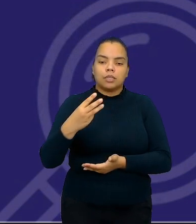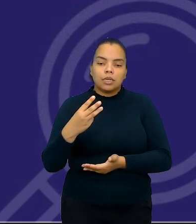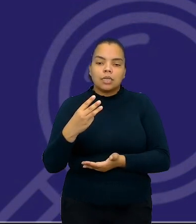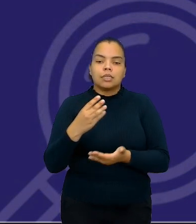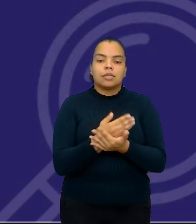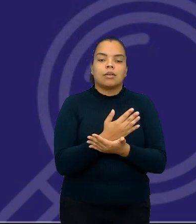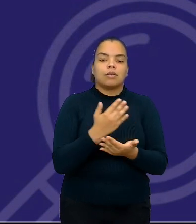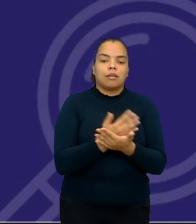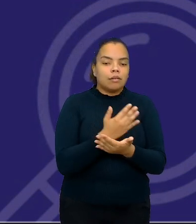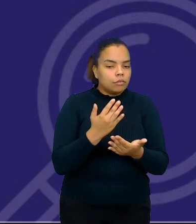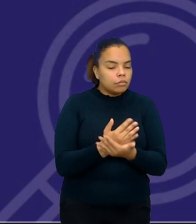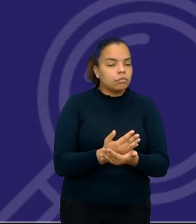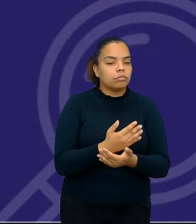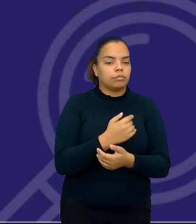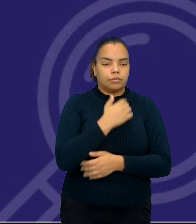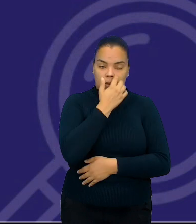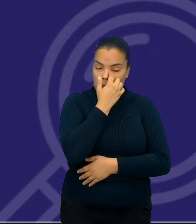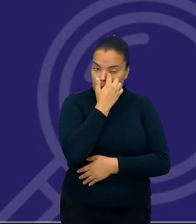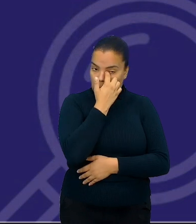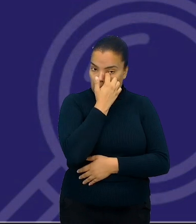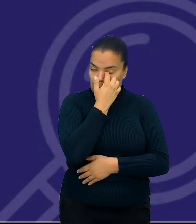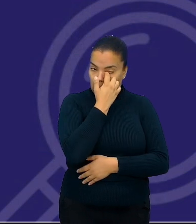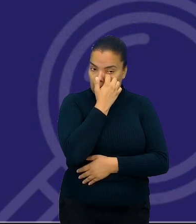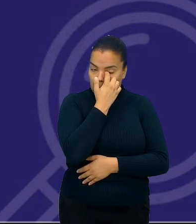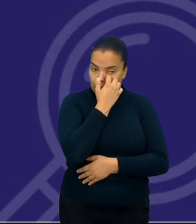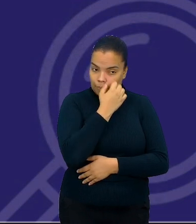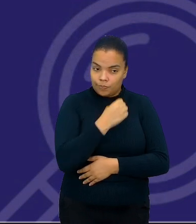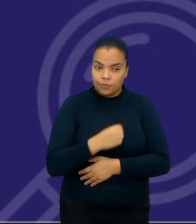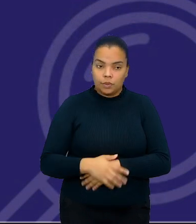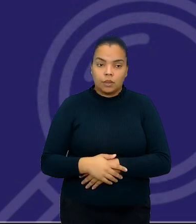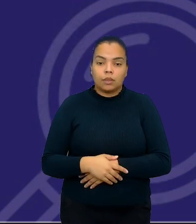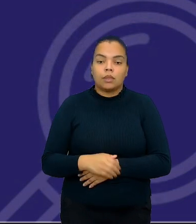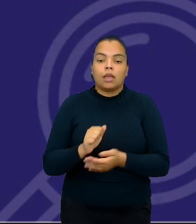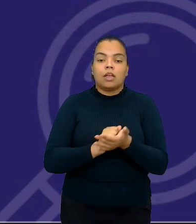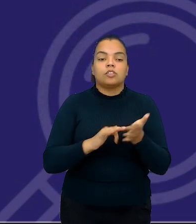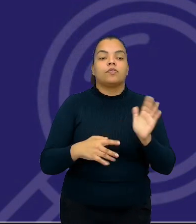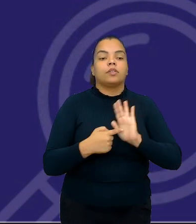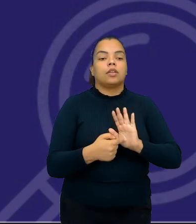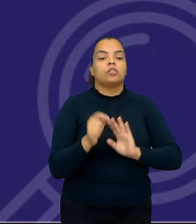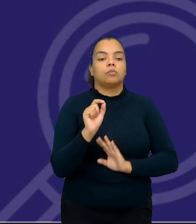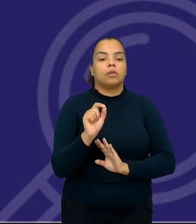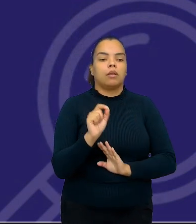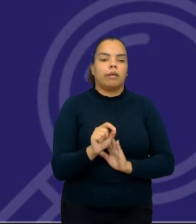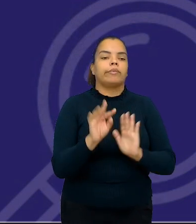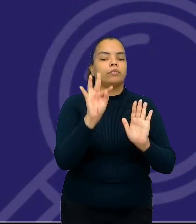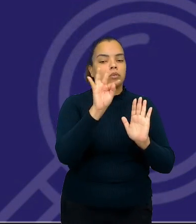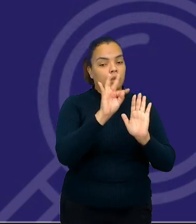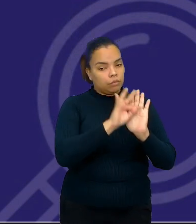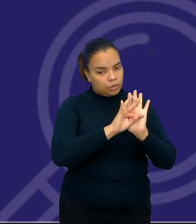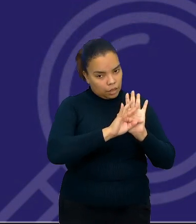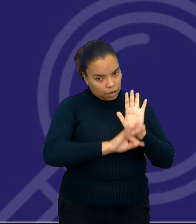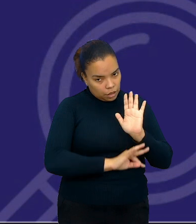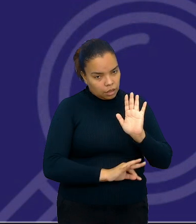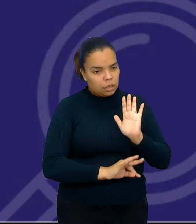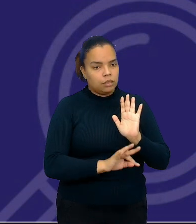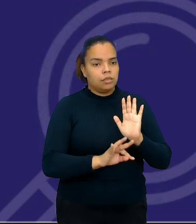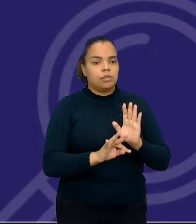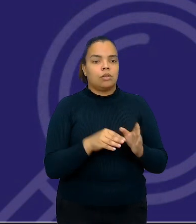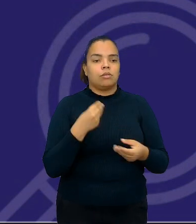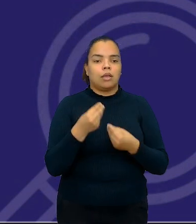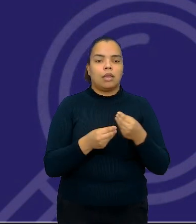do estudante. Então, trata-se de uma atividade que apresenta um pequeno texto sobre o conceito